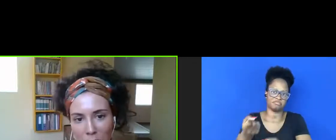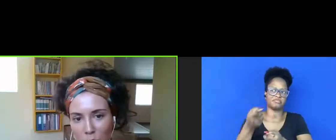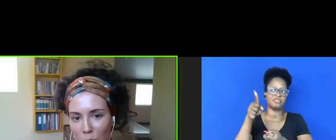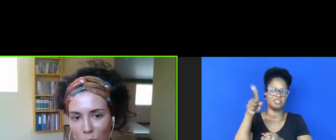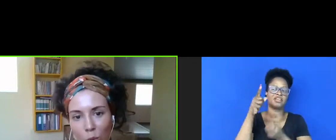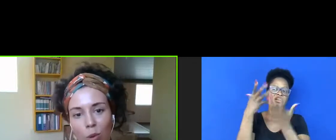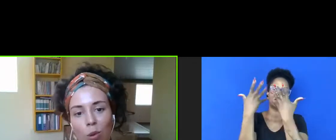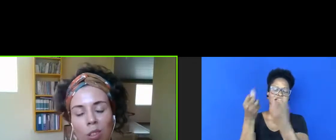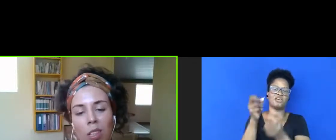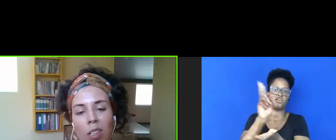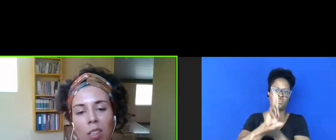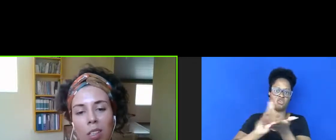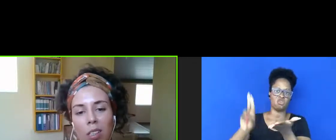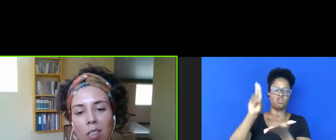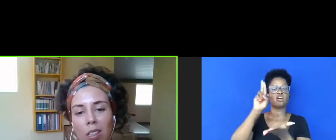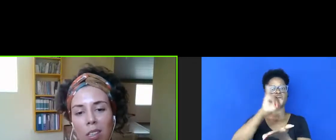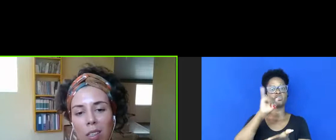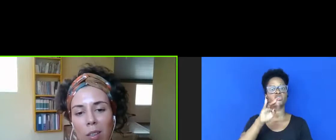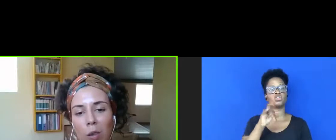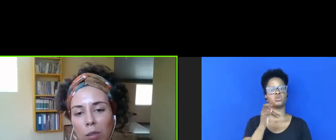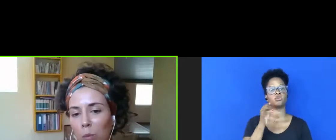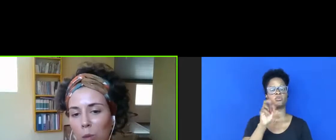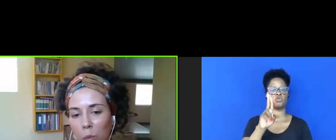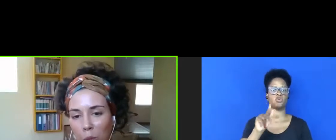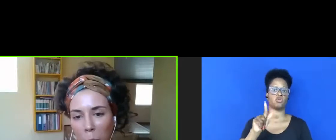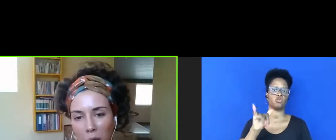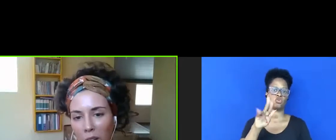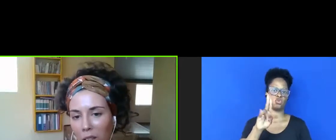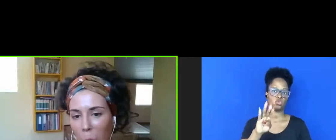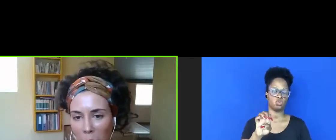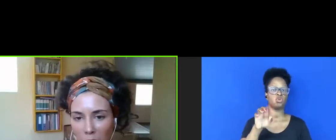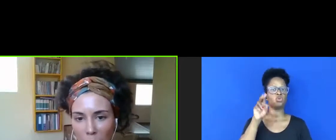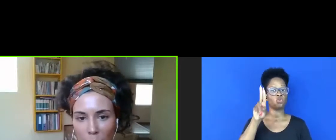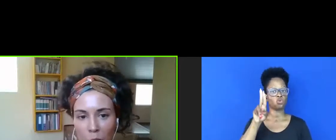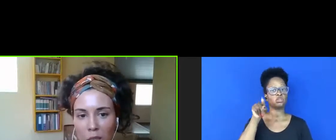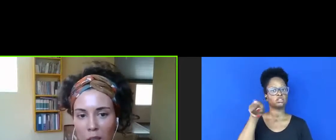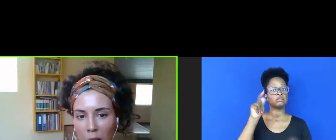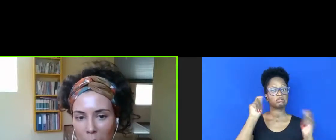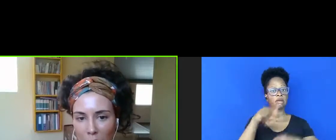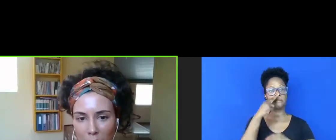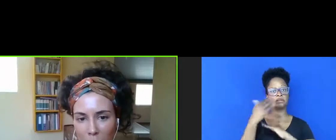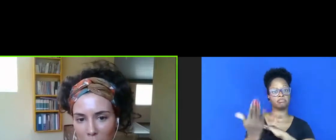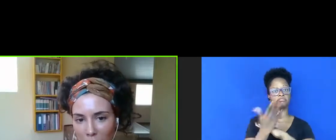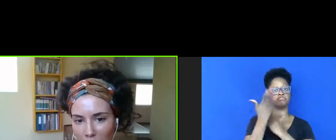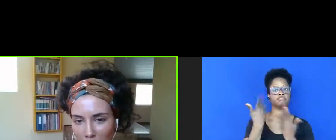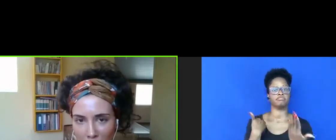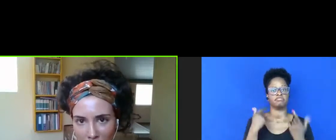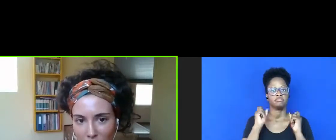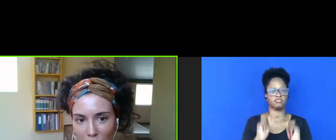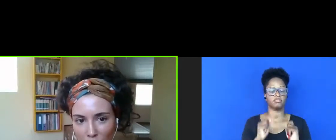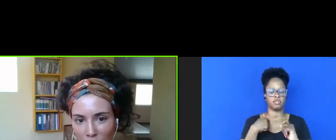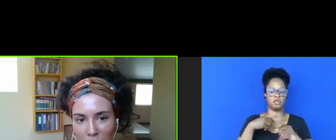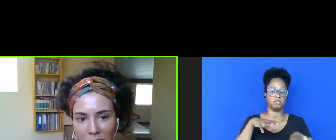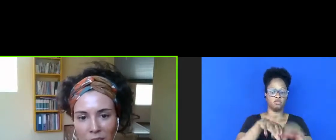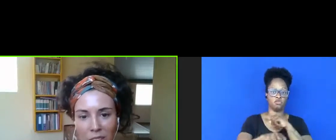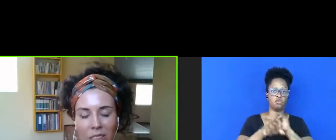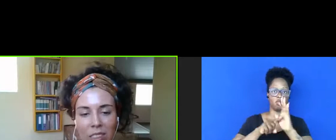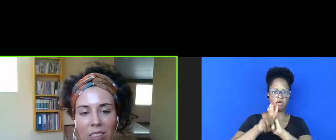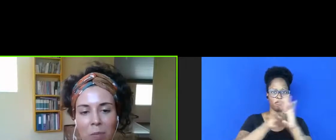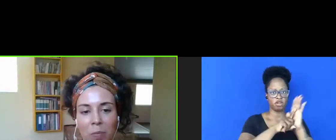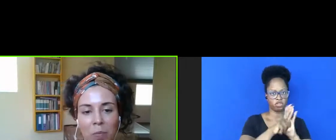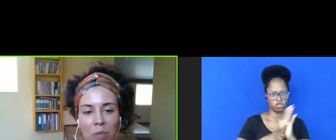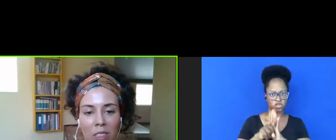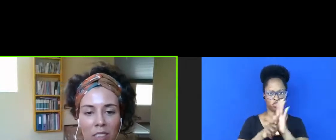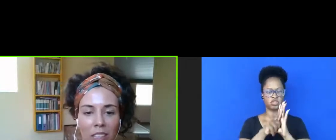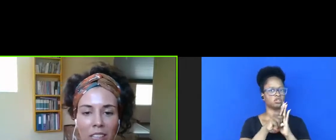abertos na Universidade de Edimburgo e contribuiu muito para que eu pudesse consolidar a minha formação como pesquisadora,